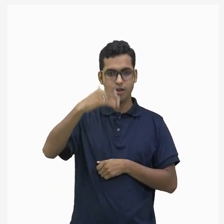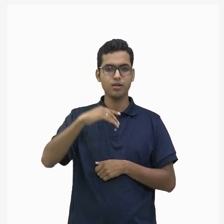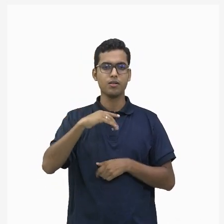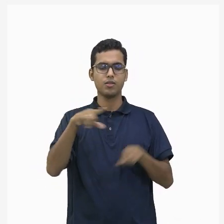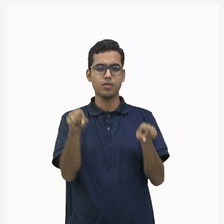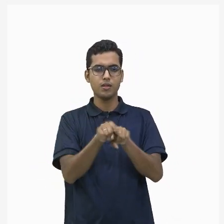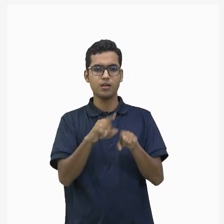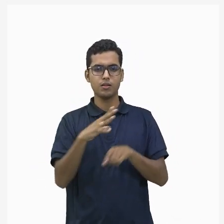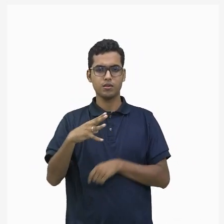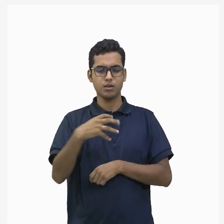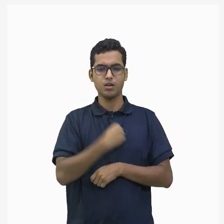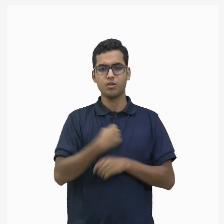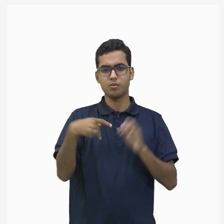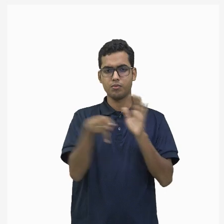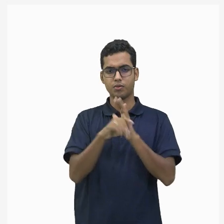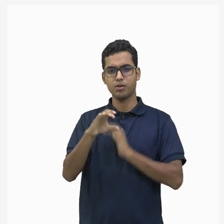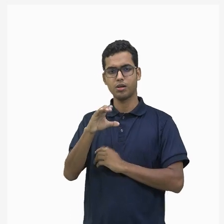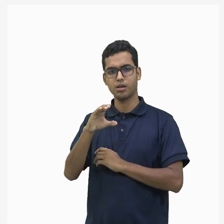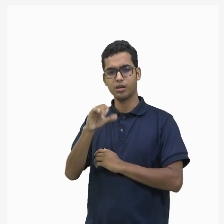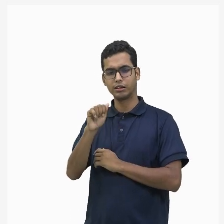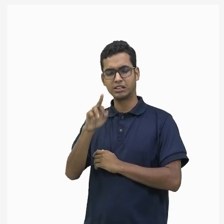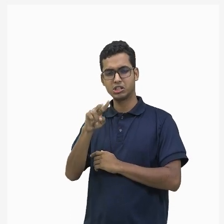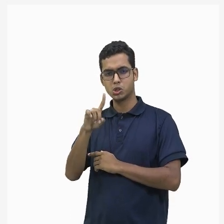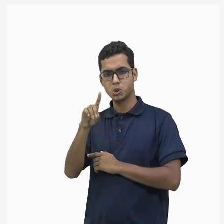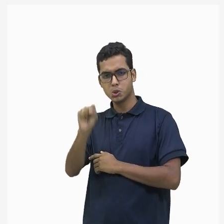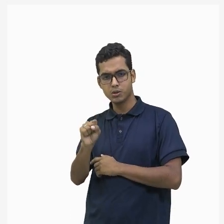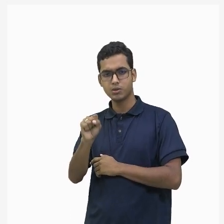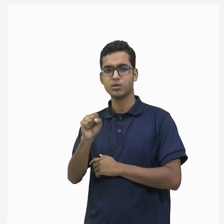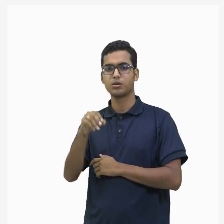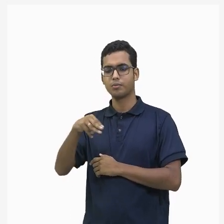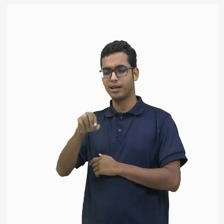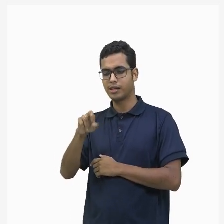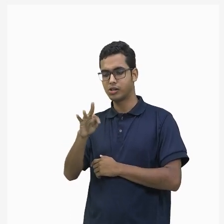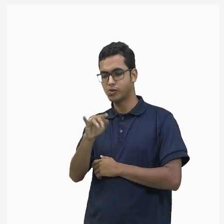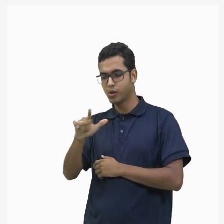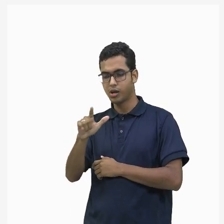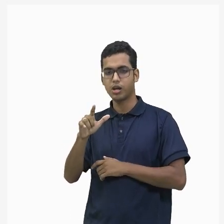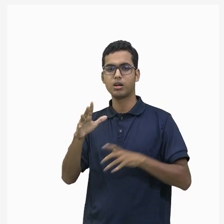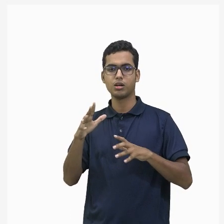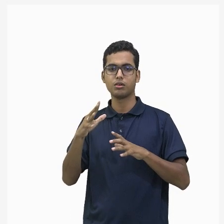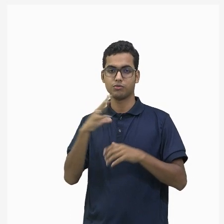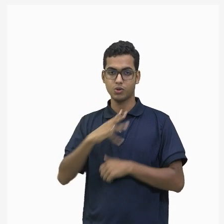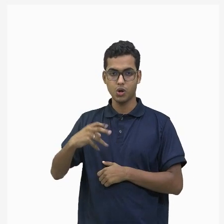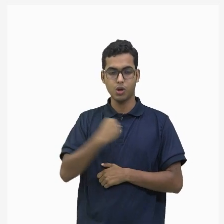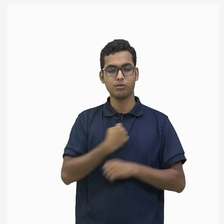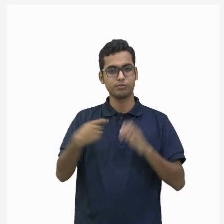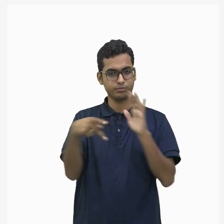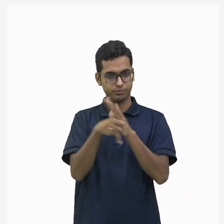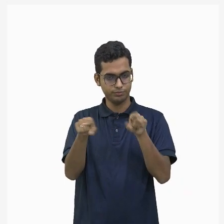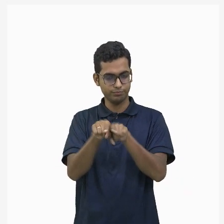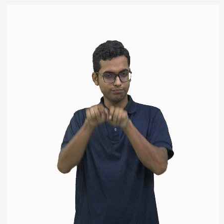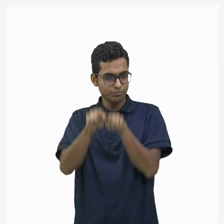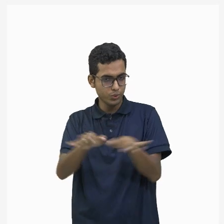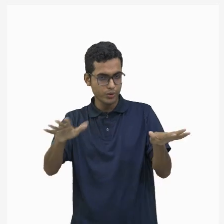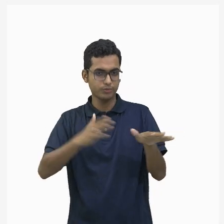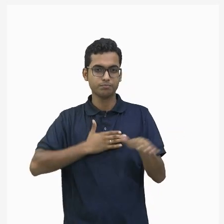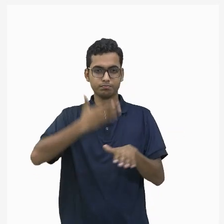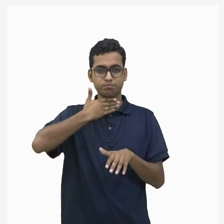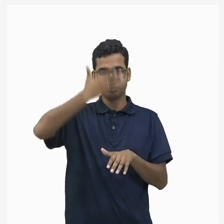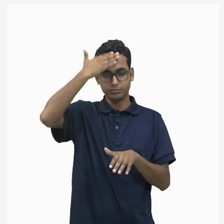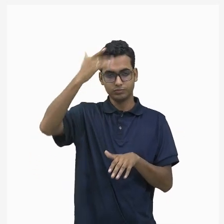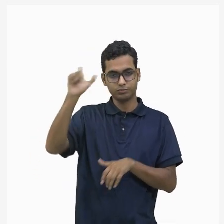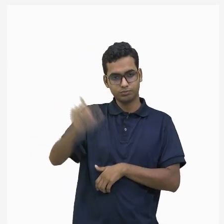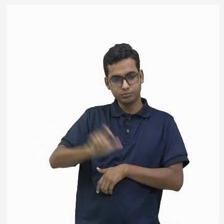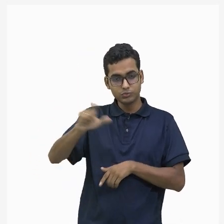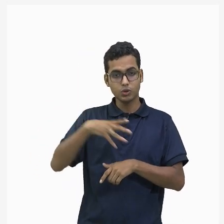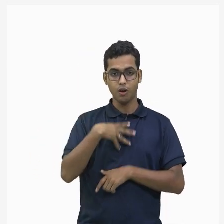aí por Carlos Martel. Lembra lá a expansão, então, né, islâmica, tá? Seu filho, Pepino o Breve, assumiu o trono